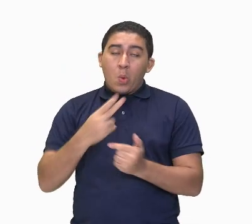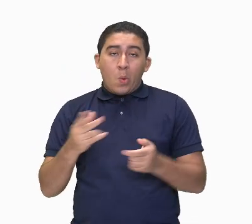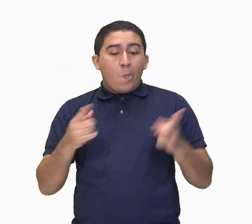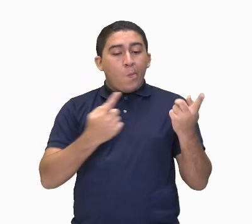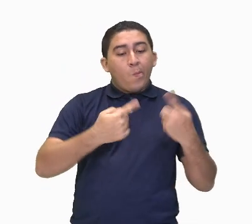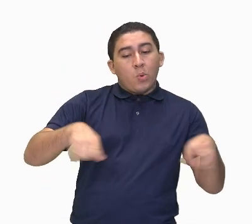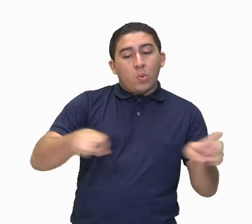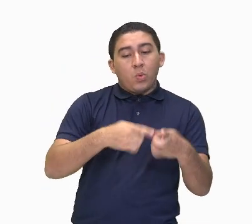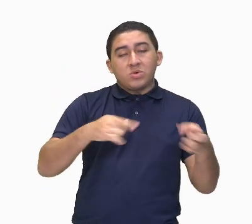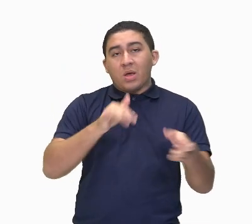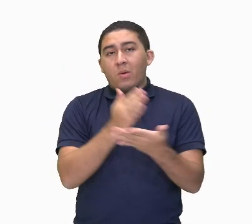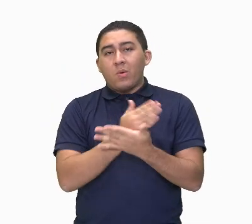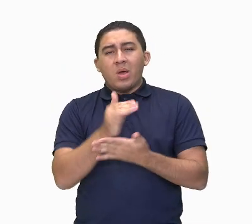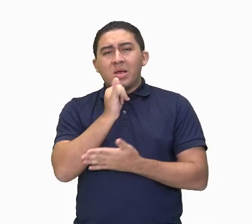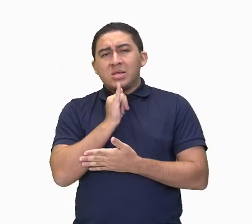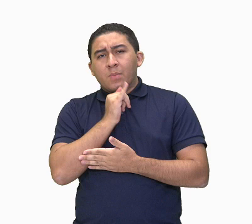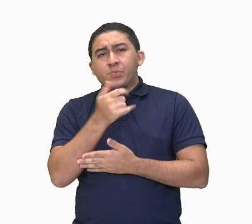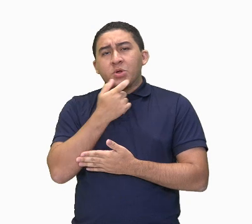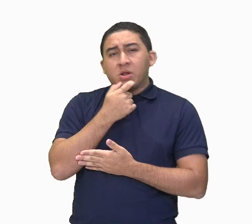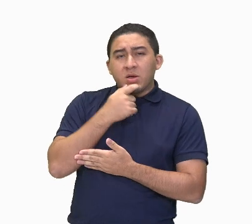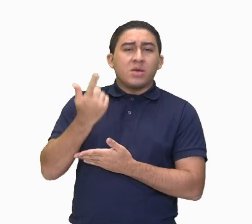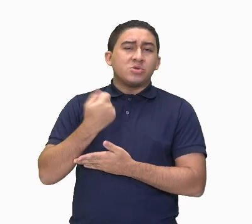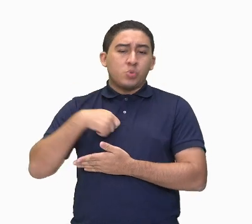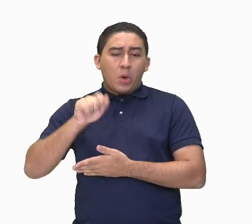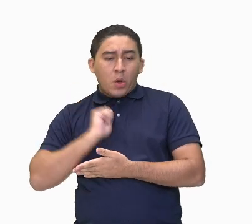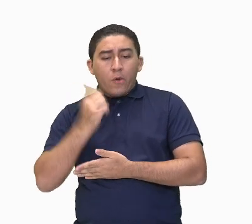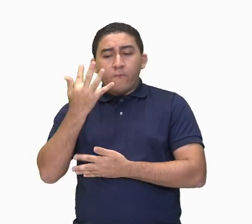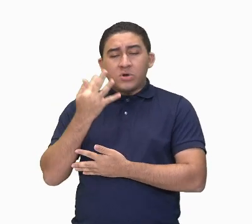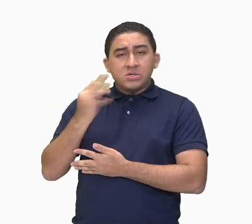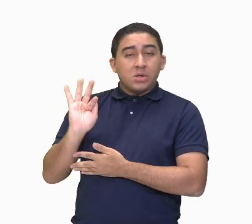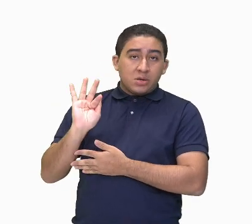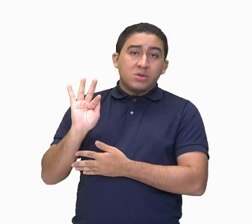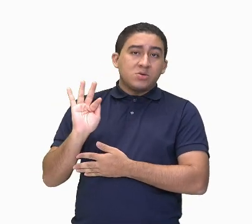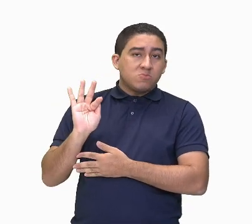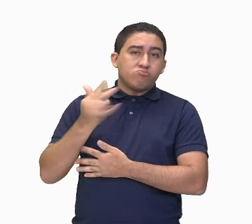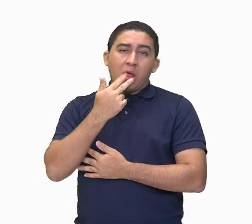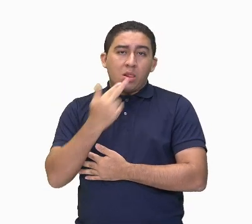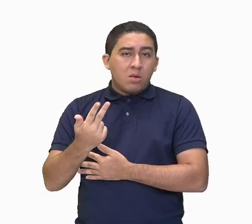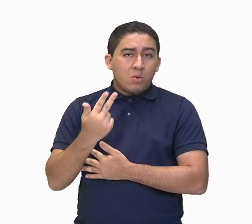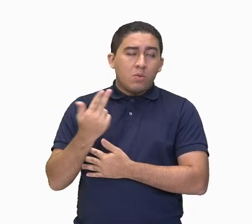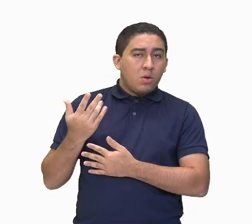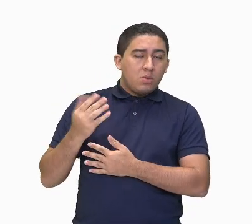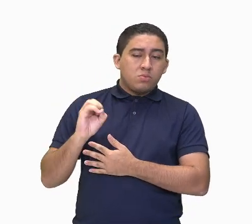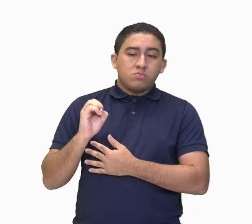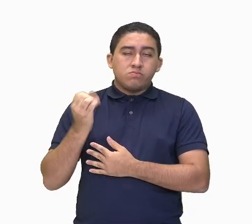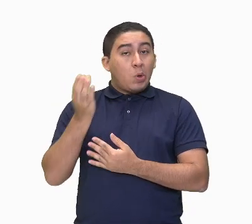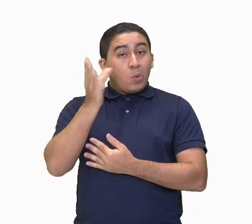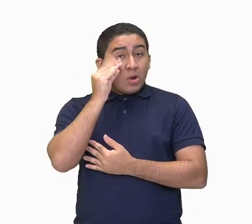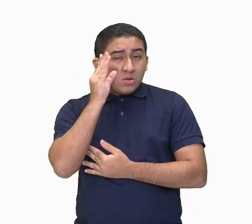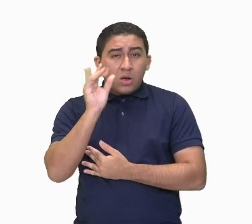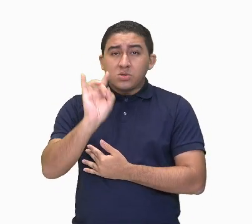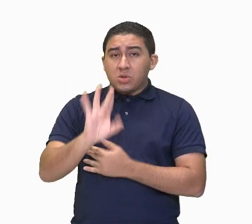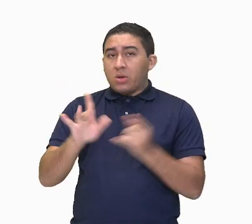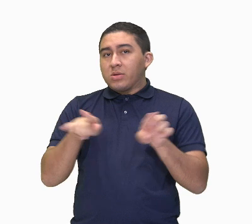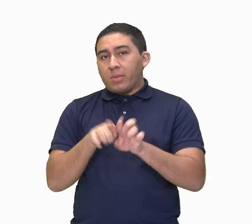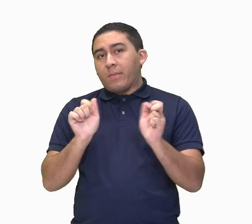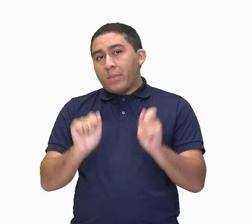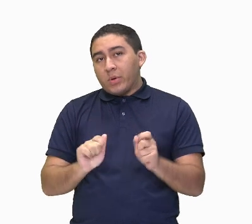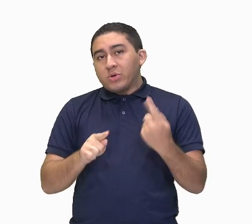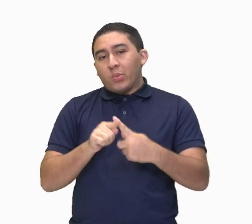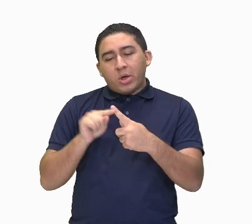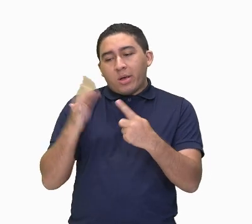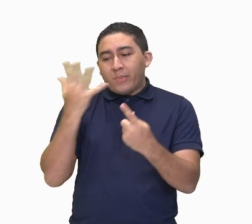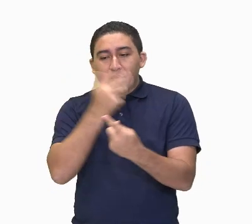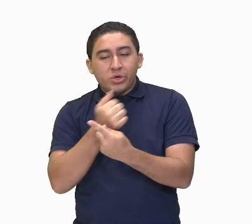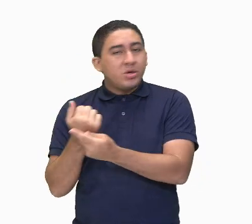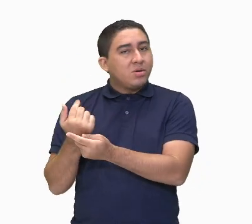aprender um inglês, um espanhol, um francês, né? Nem que seja por curiosidade às vezes, né? Porque é bonito uma